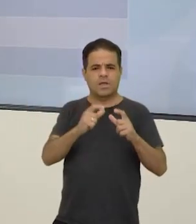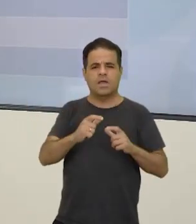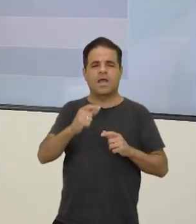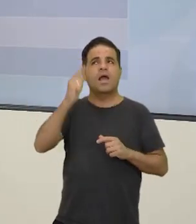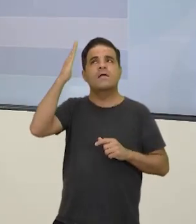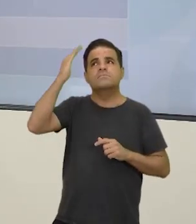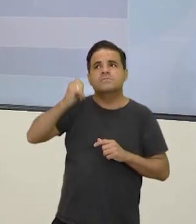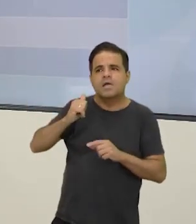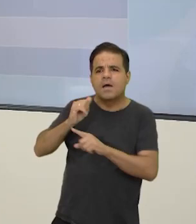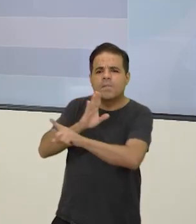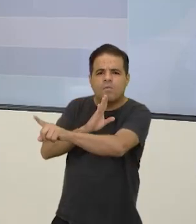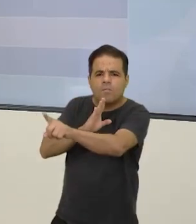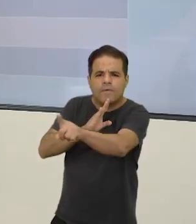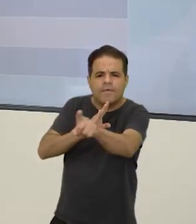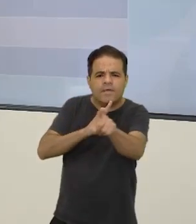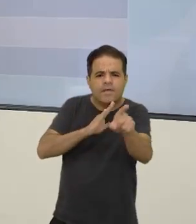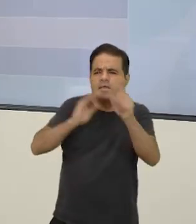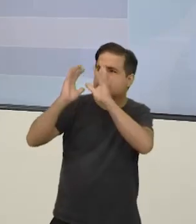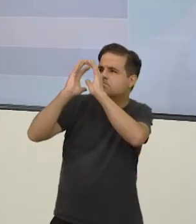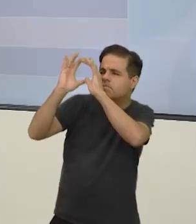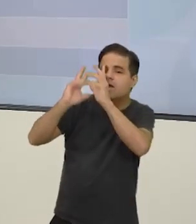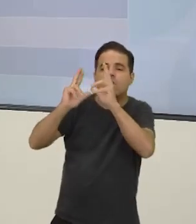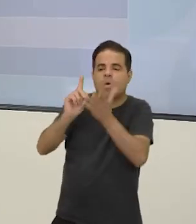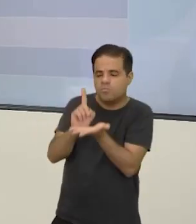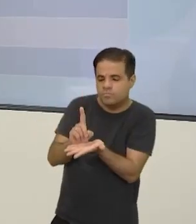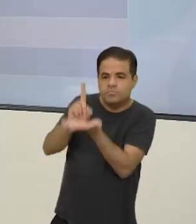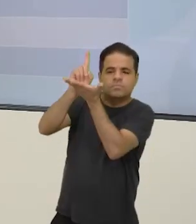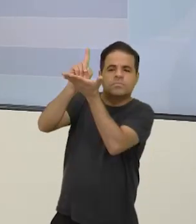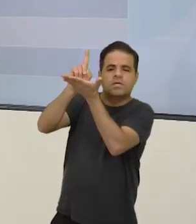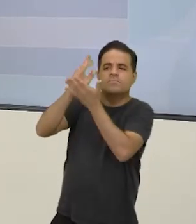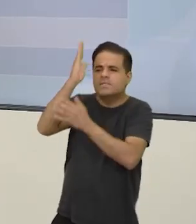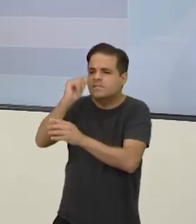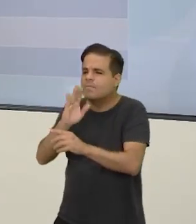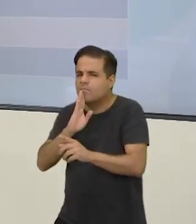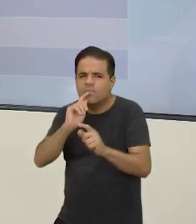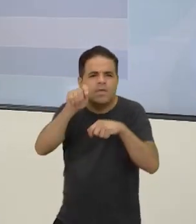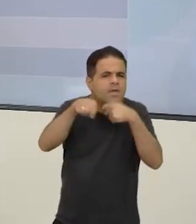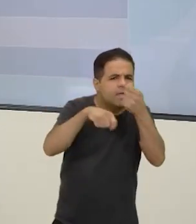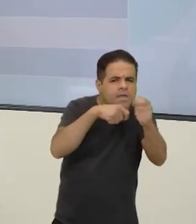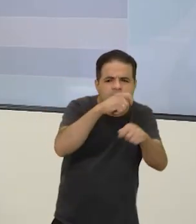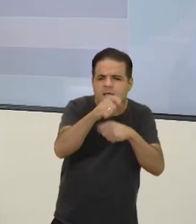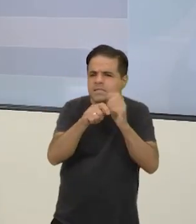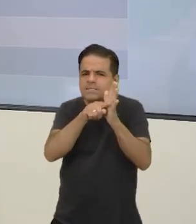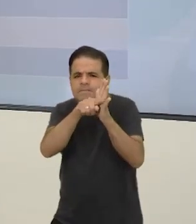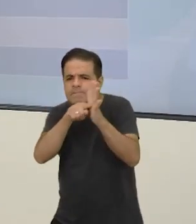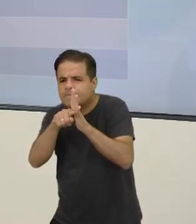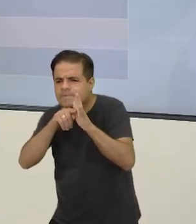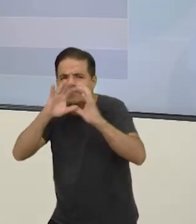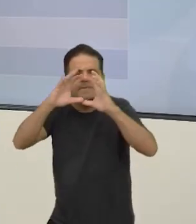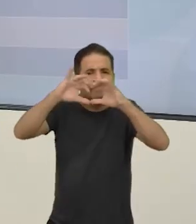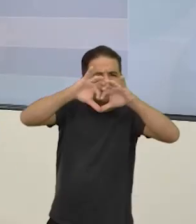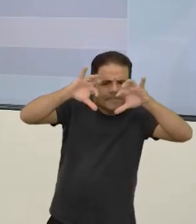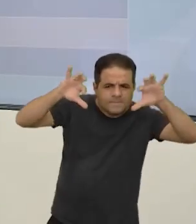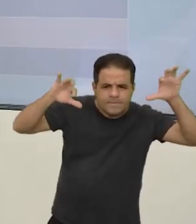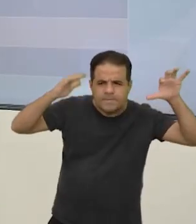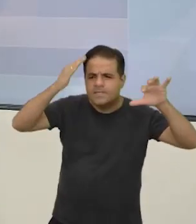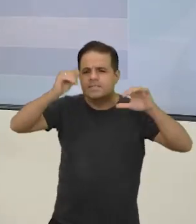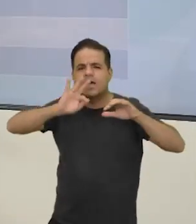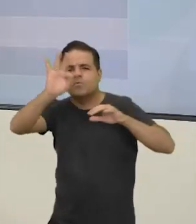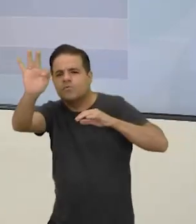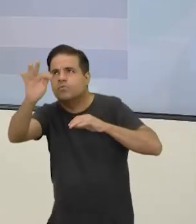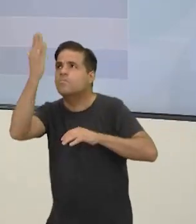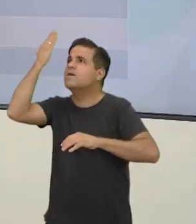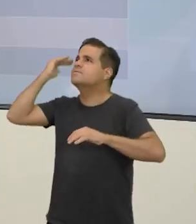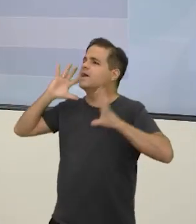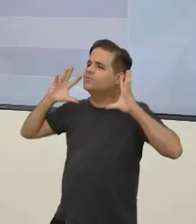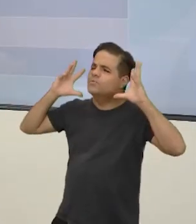na mente dos personagens. É como se fosse um deus. Ele sabe o que se passa na mente, ele está em todos os lugares, ele conhece as intenções, ele sabe o futuro, sabe o